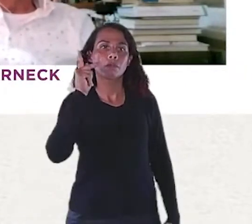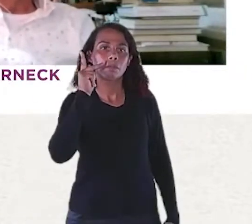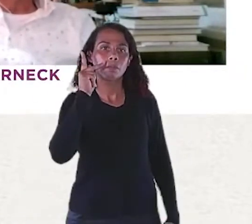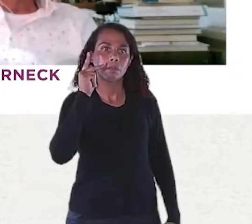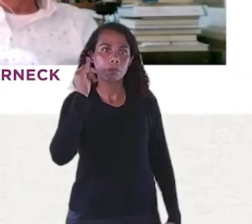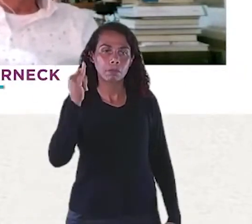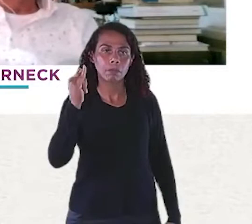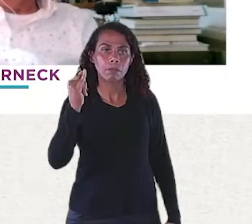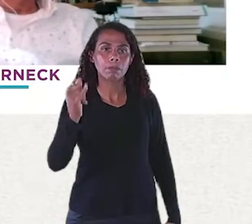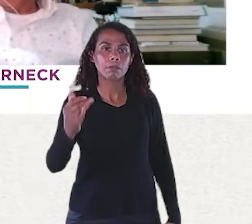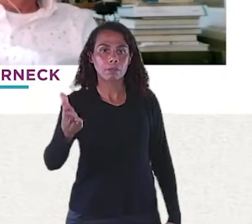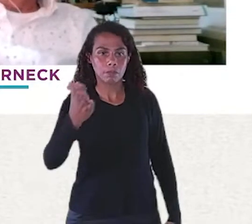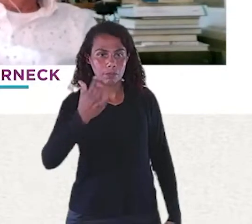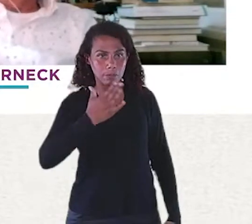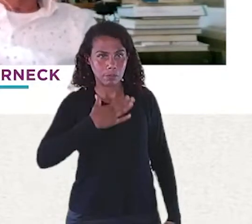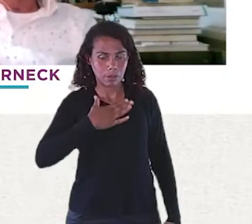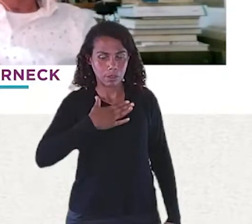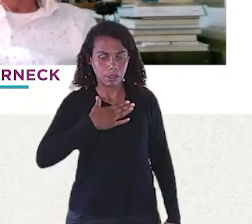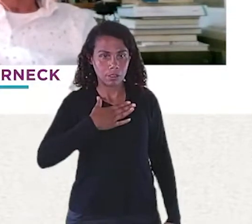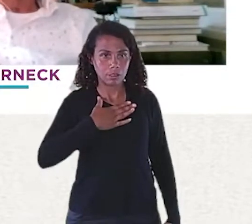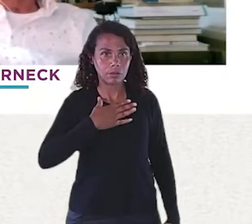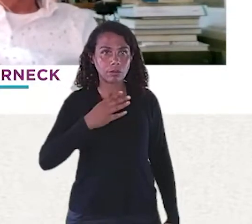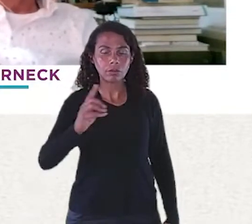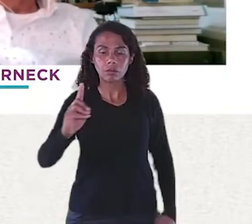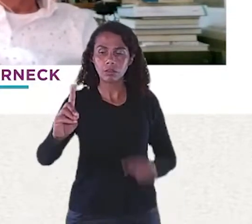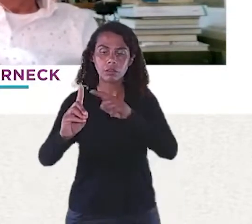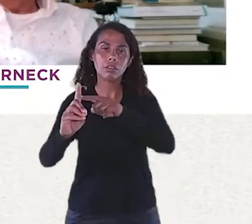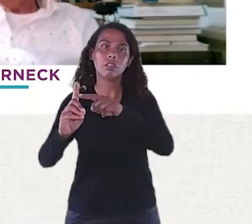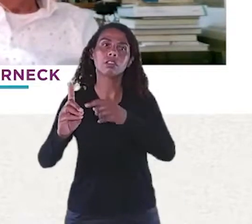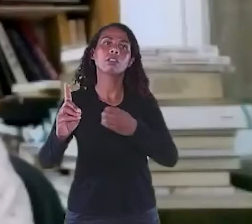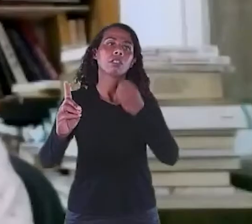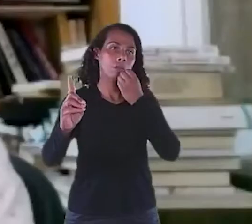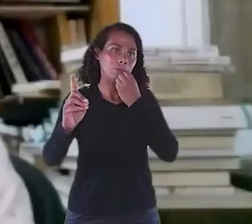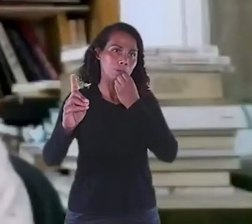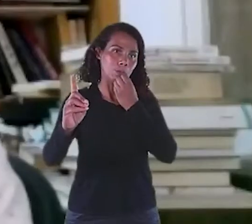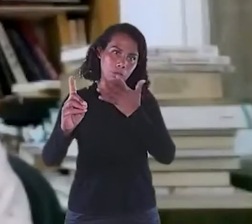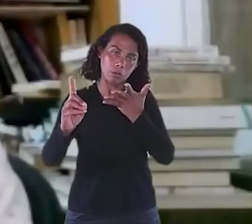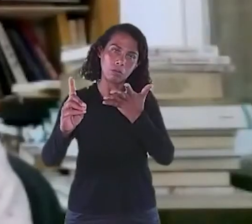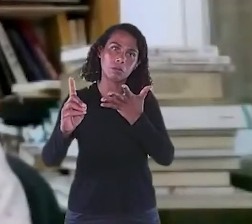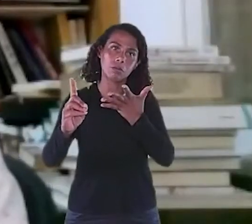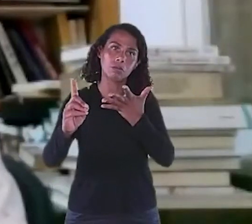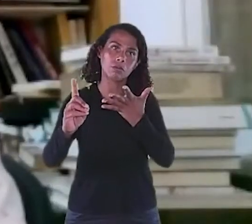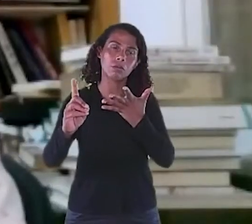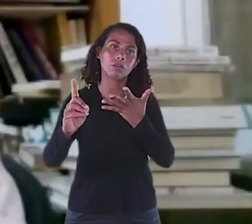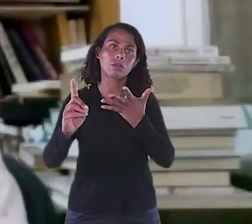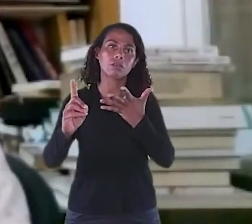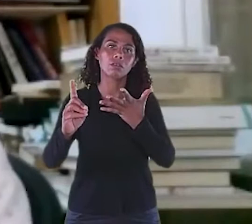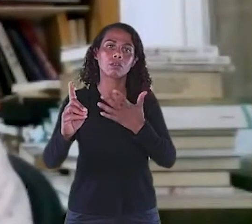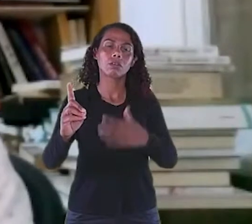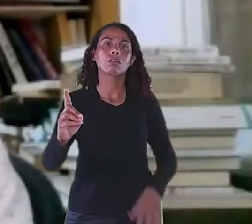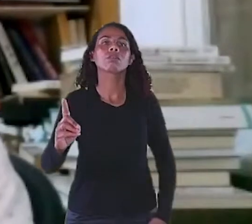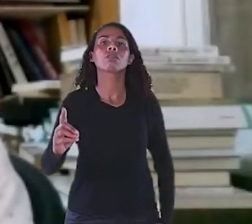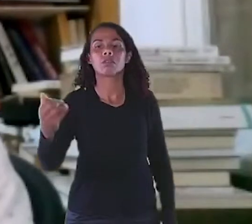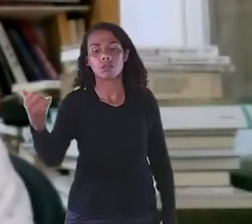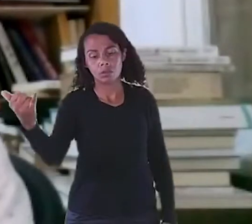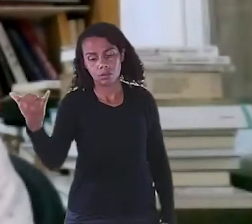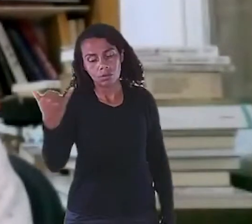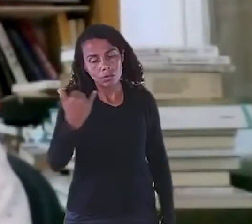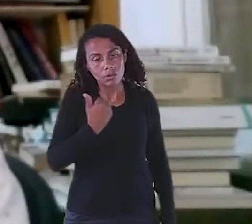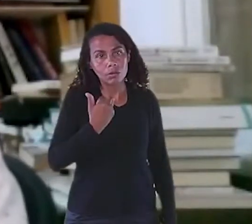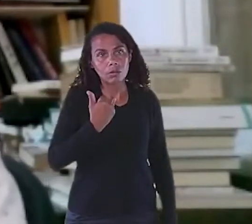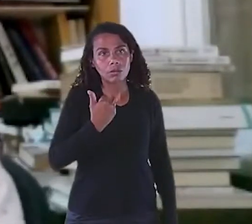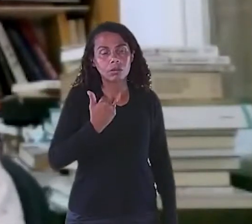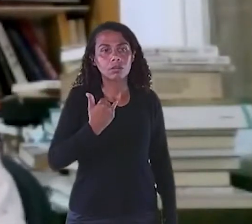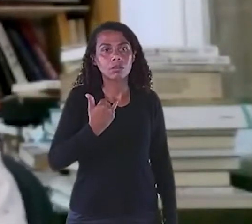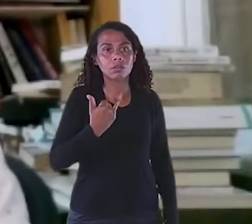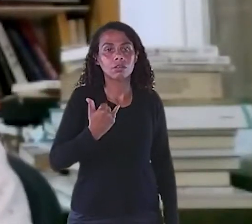generoso, mas humilde, né? Falou: meu filho, eu não posso te orientar. Você quer escrever? Eu não posso te orientar, mas eu conheço um